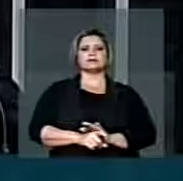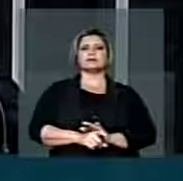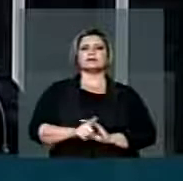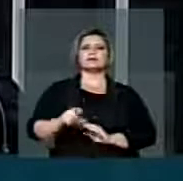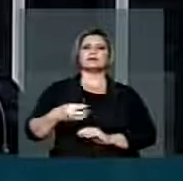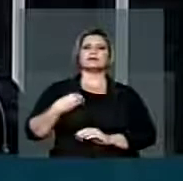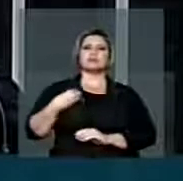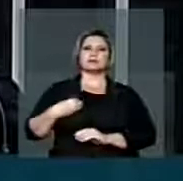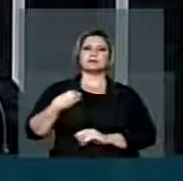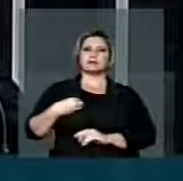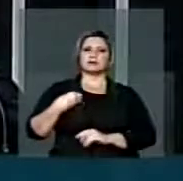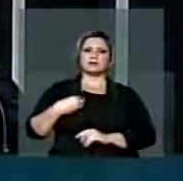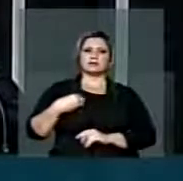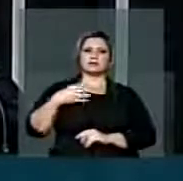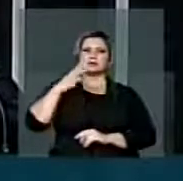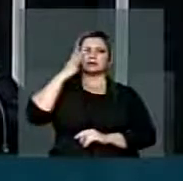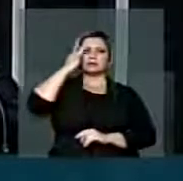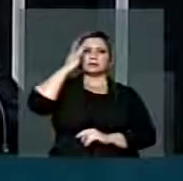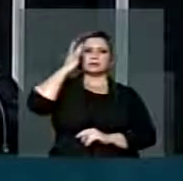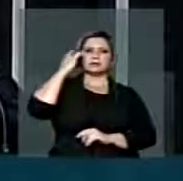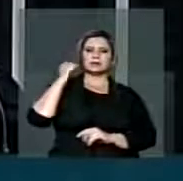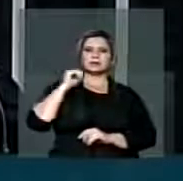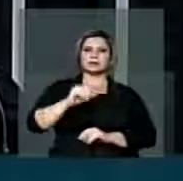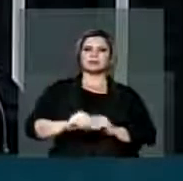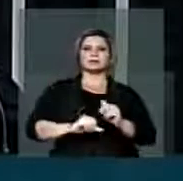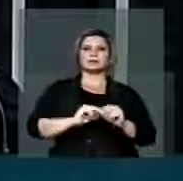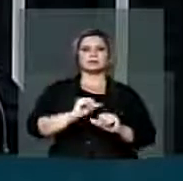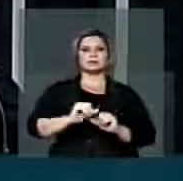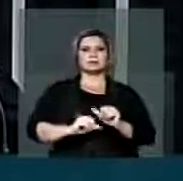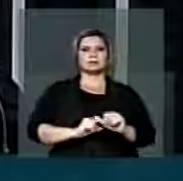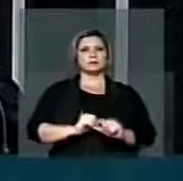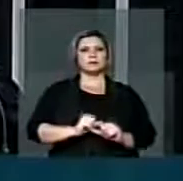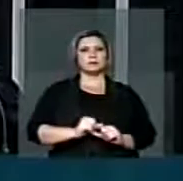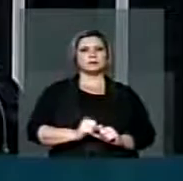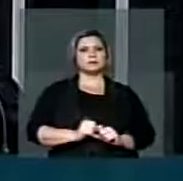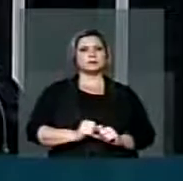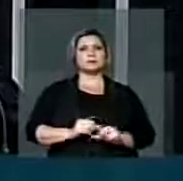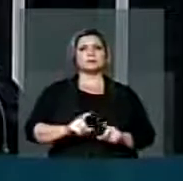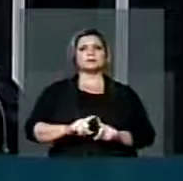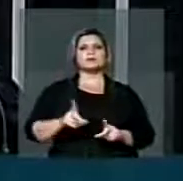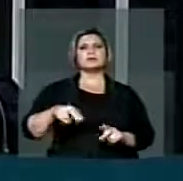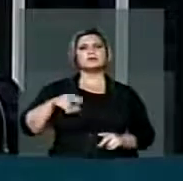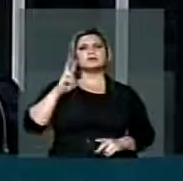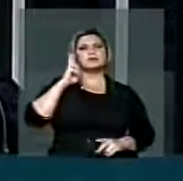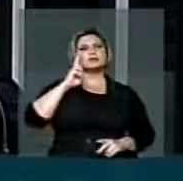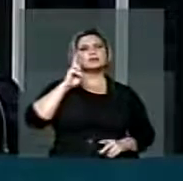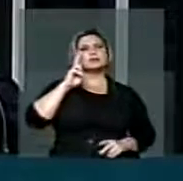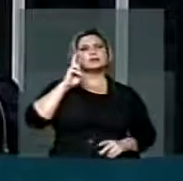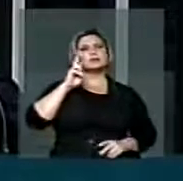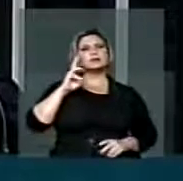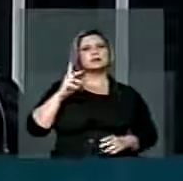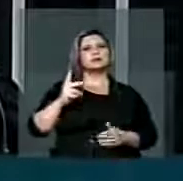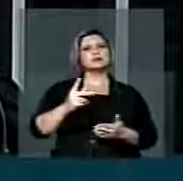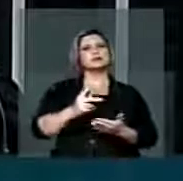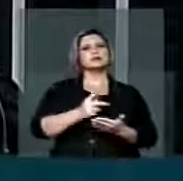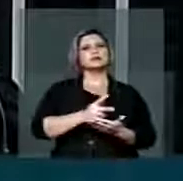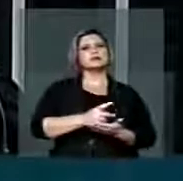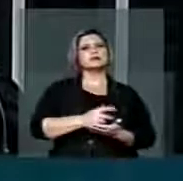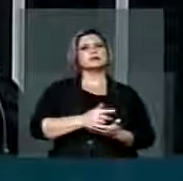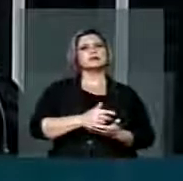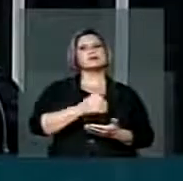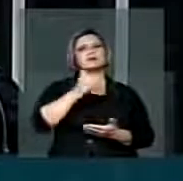a vida das pessoas possa ser recuperada. Mas, historicamente, senhor presidente,